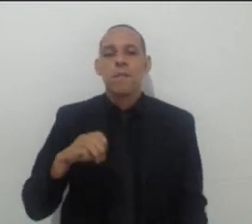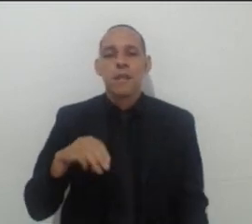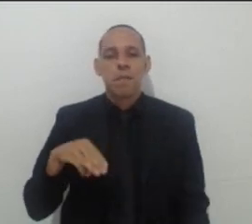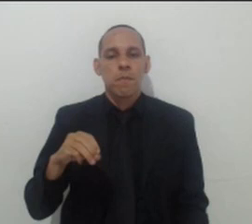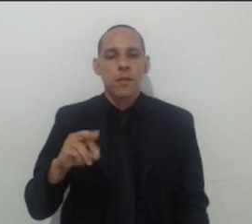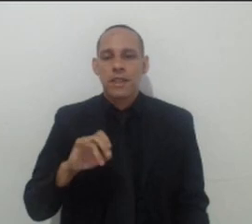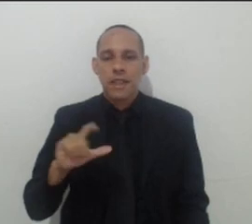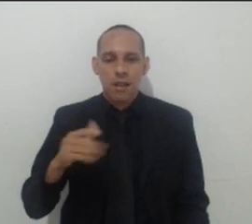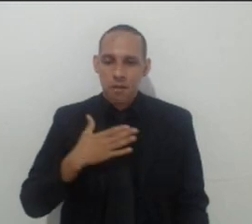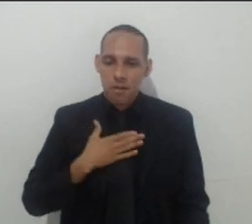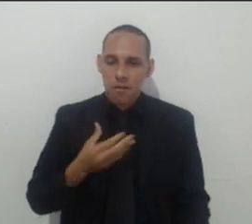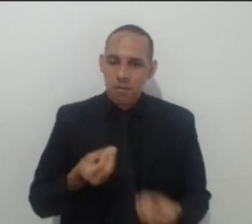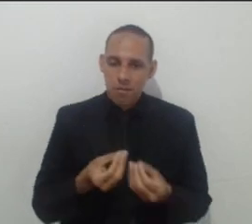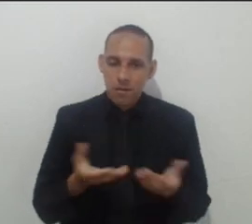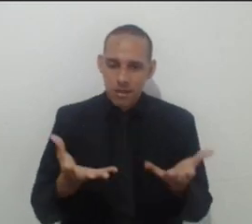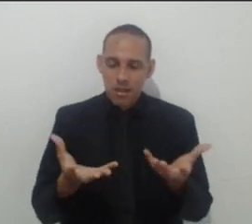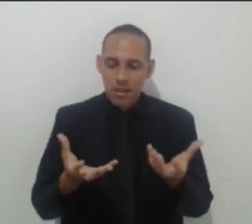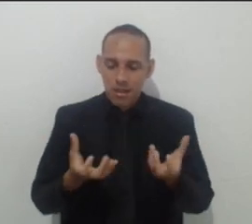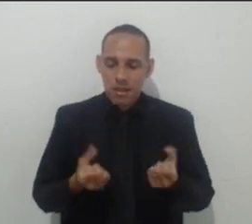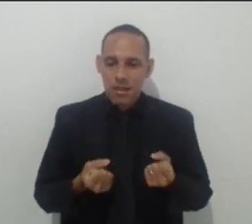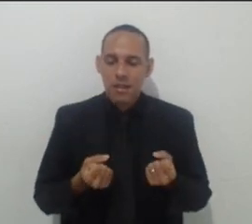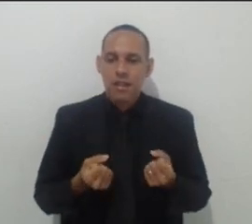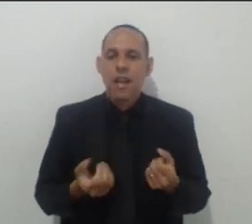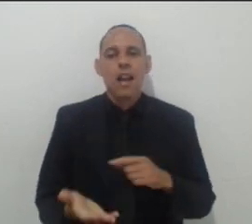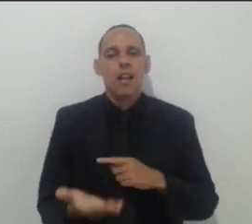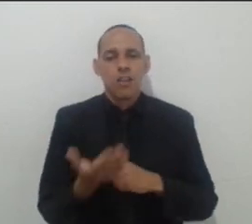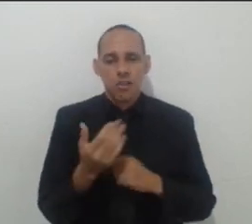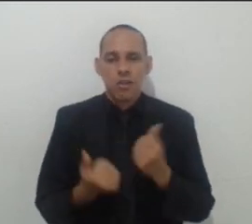na concisão da minha sustentação oral.